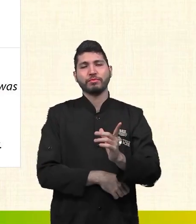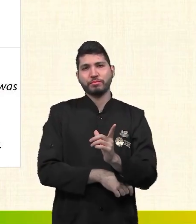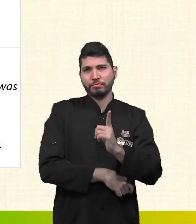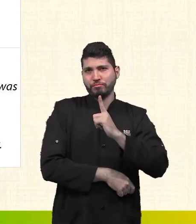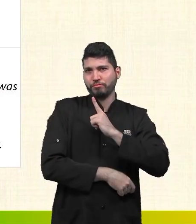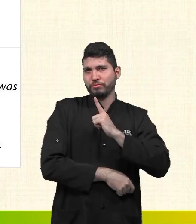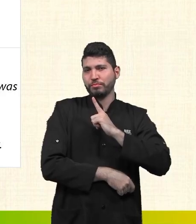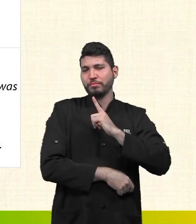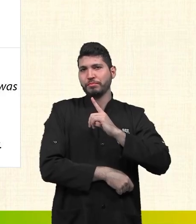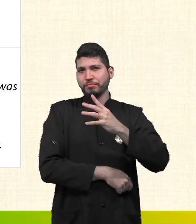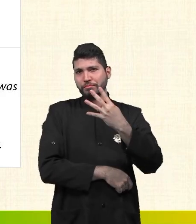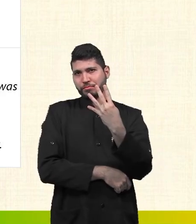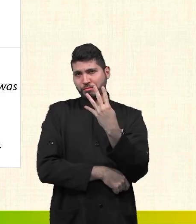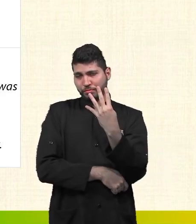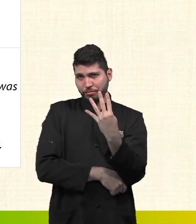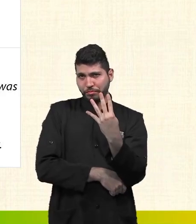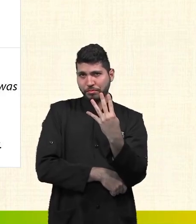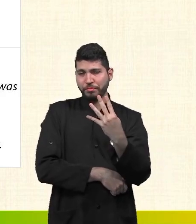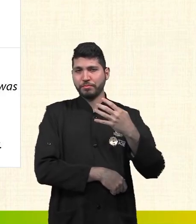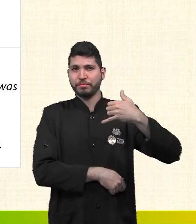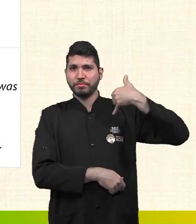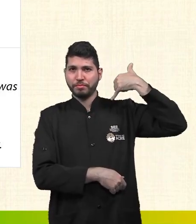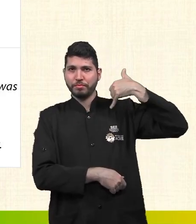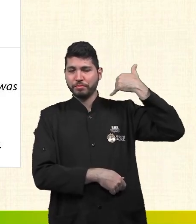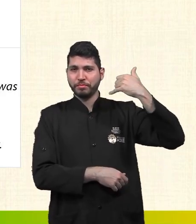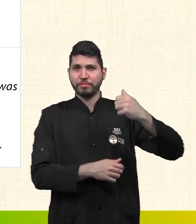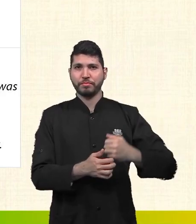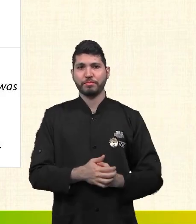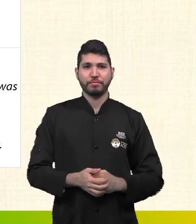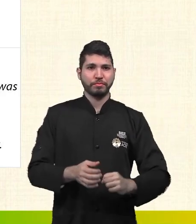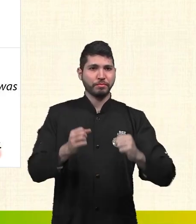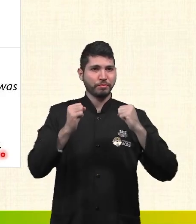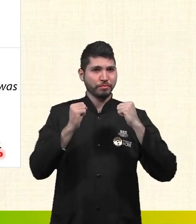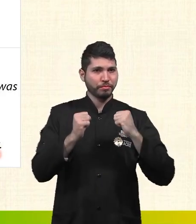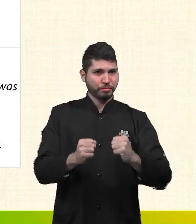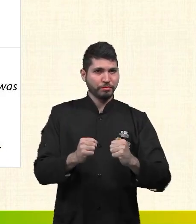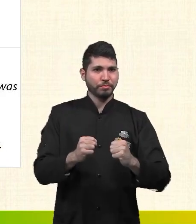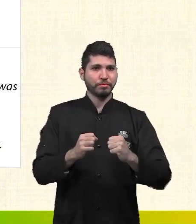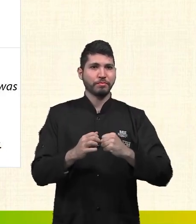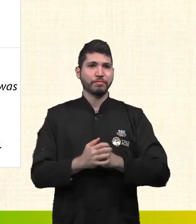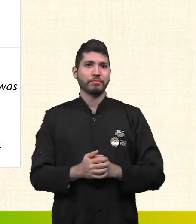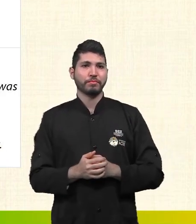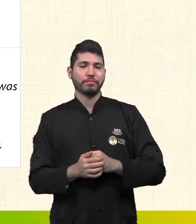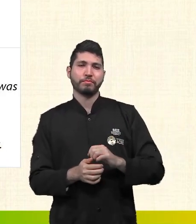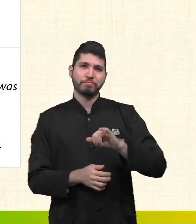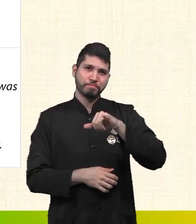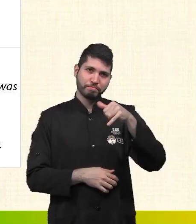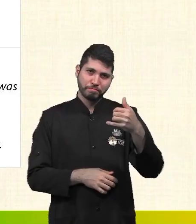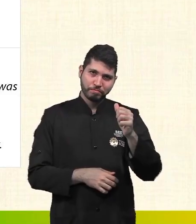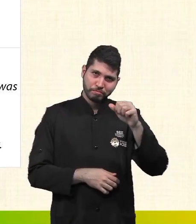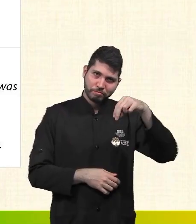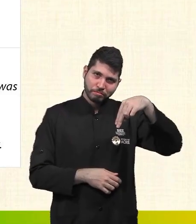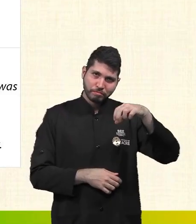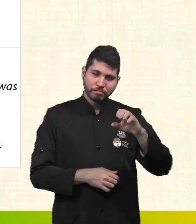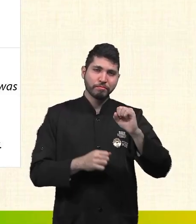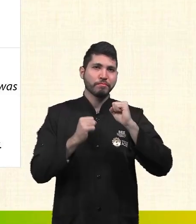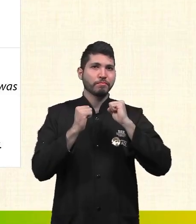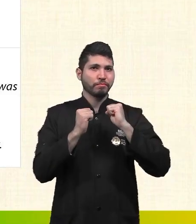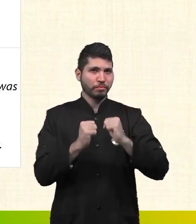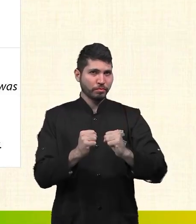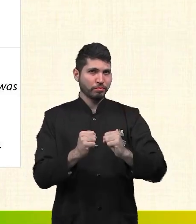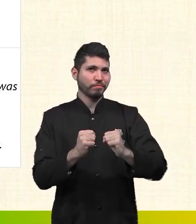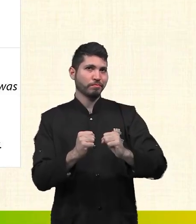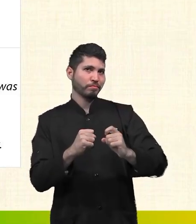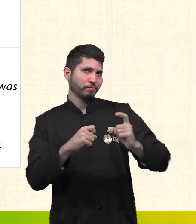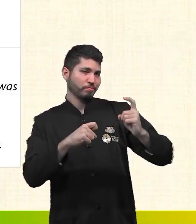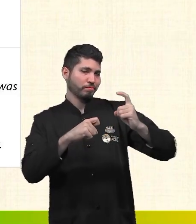anos. E a possibilidade, Jane could have been a doctor. Jane poderia ter sido